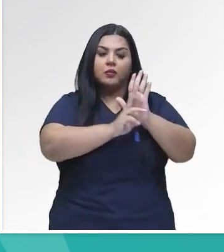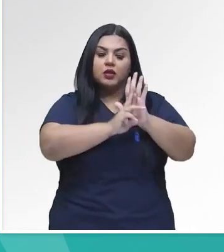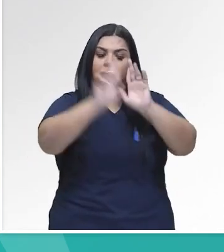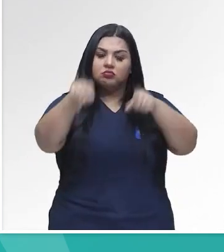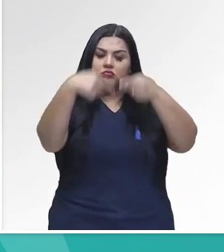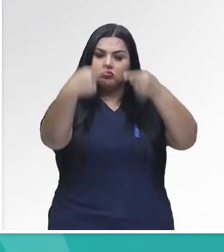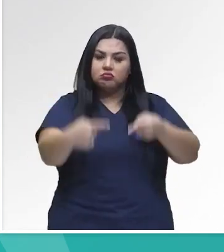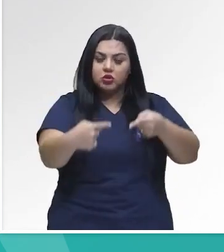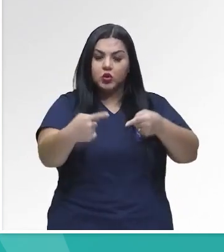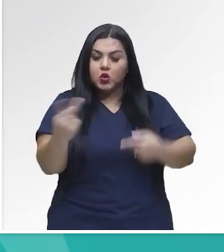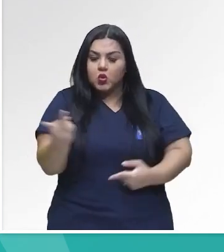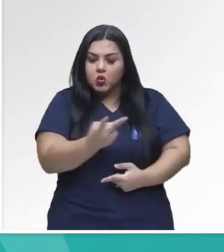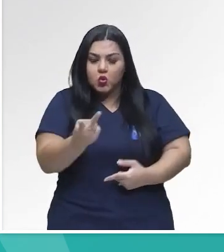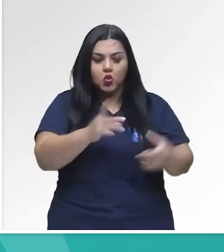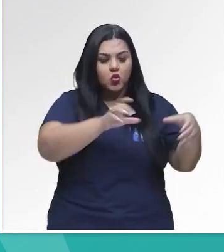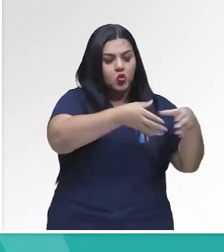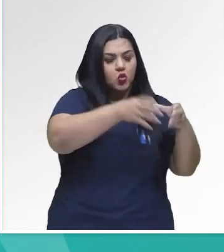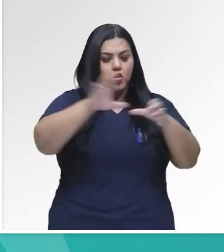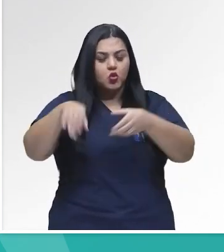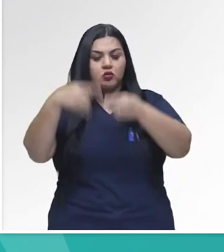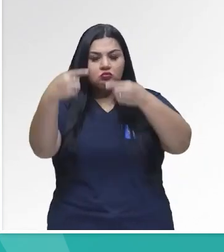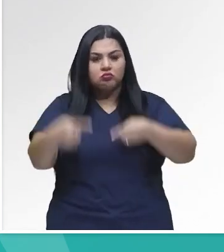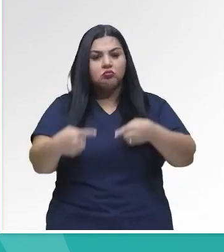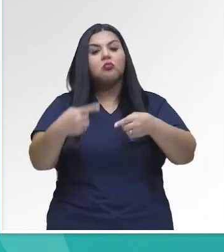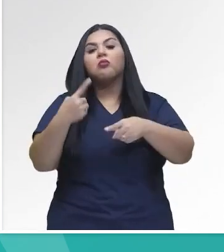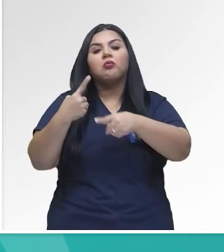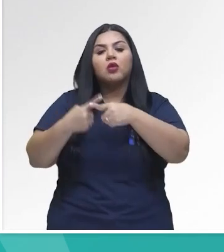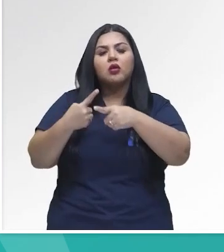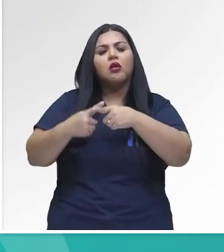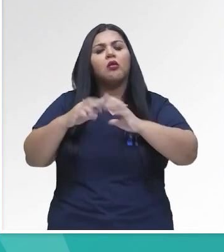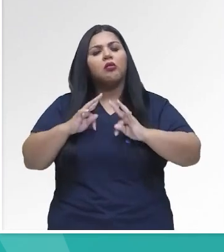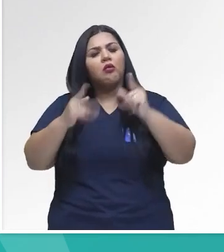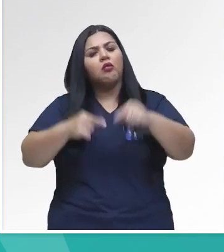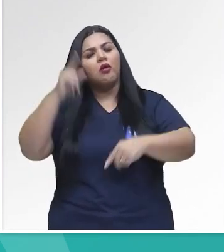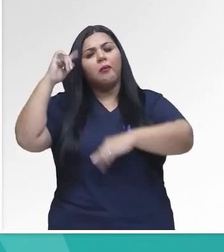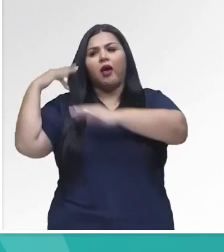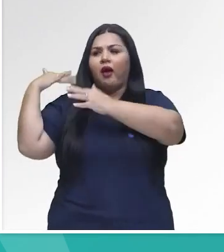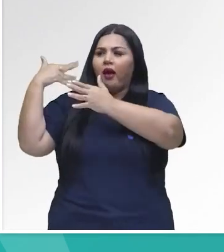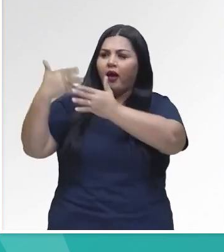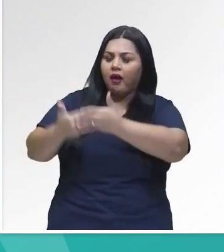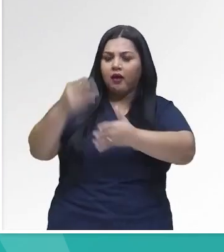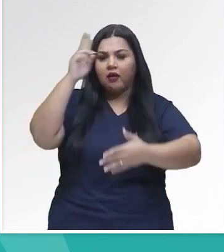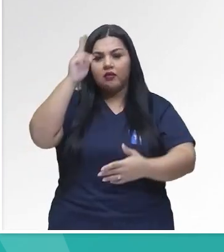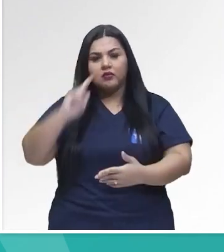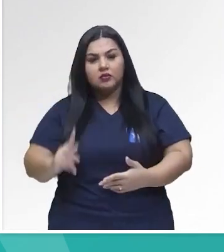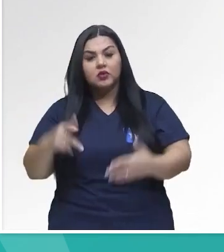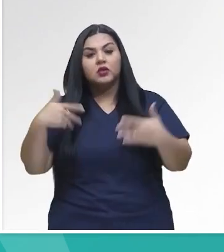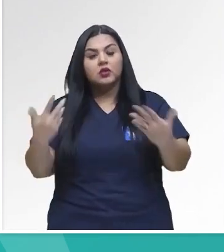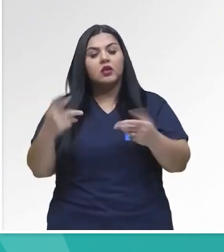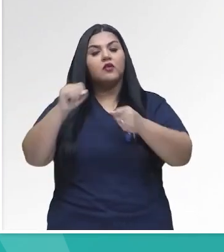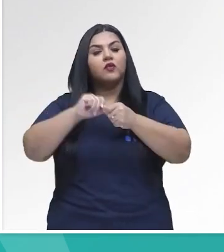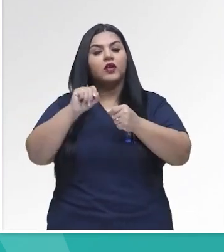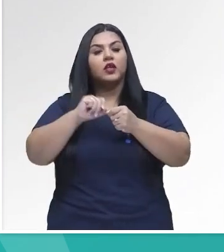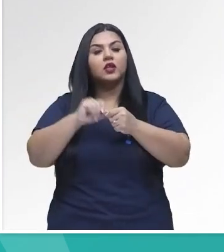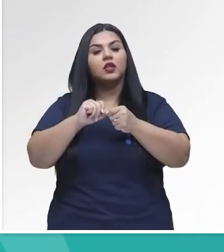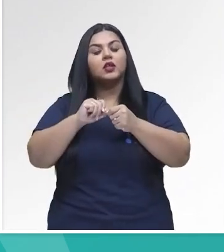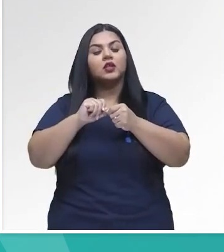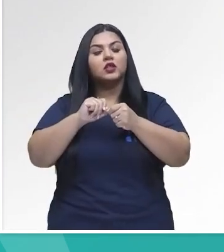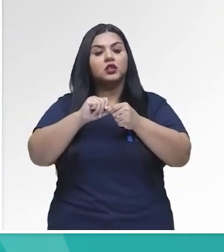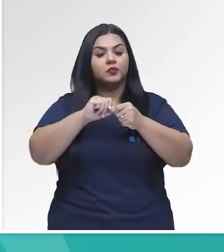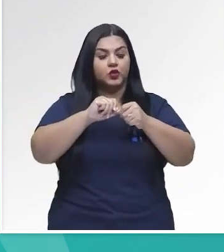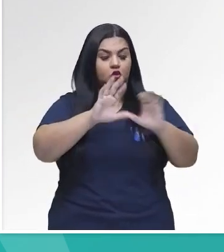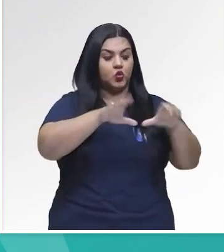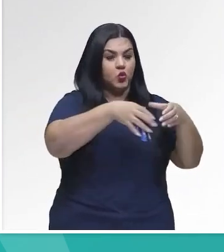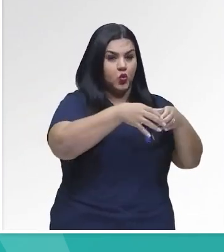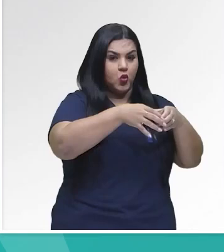batalha entre 2 exércitos por conta, né, de toda a história dele, e ele é composto por peças brancas e